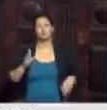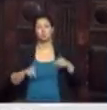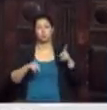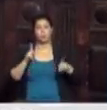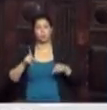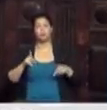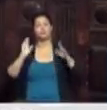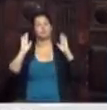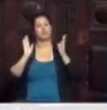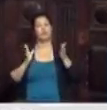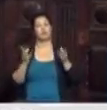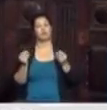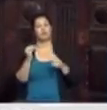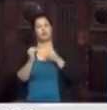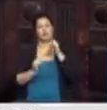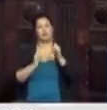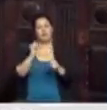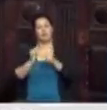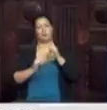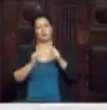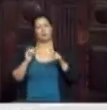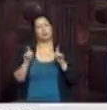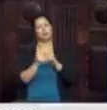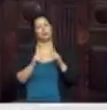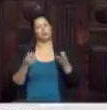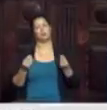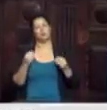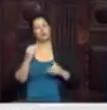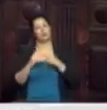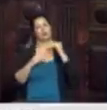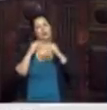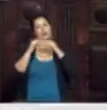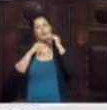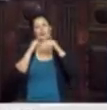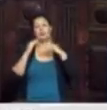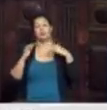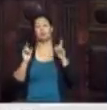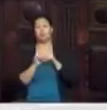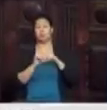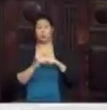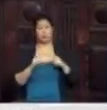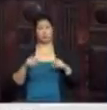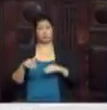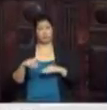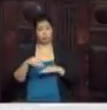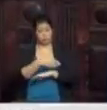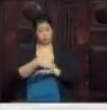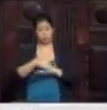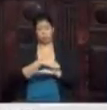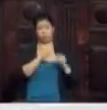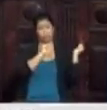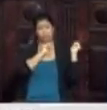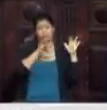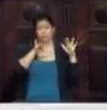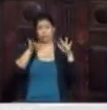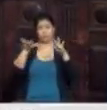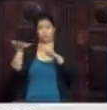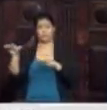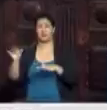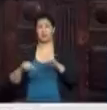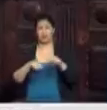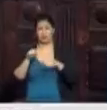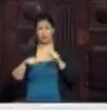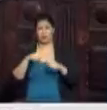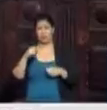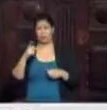informado e está muito mais revoltado. Está indo para as ruas. A reforma da